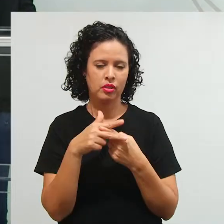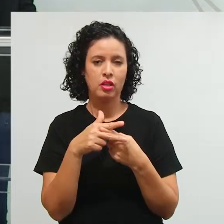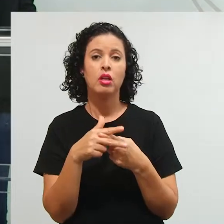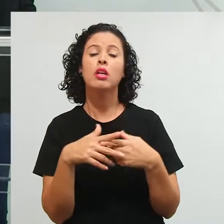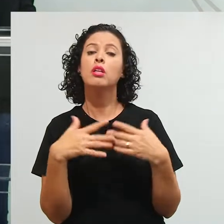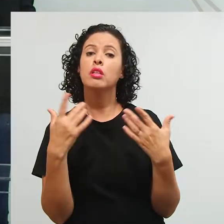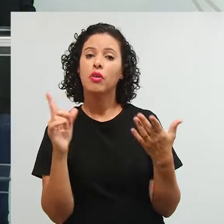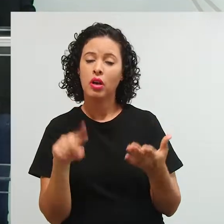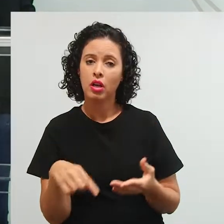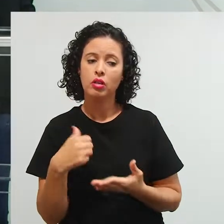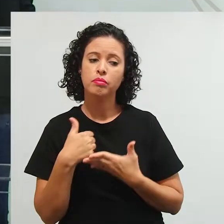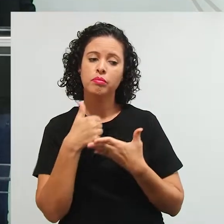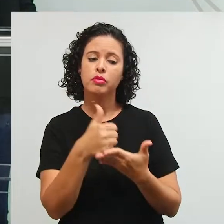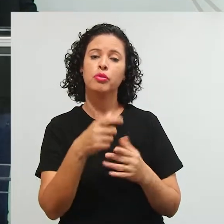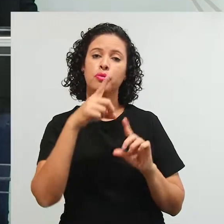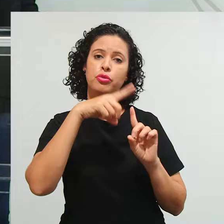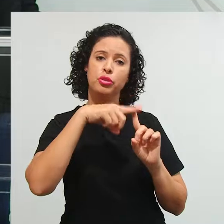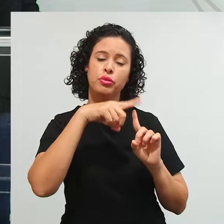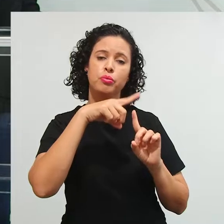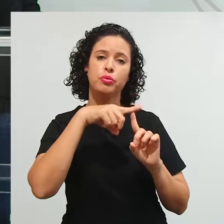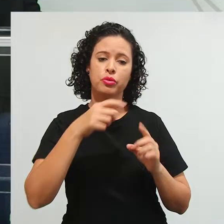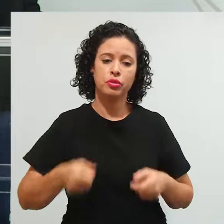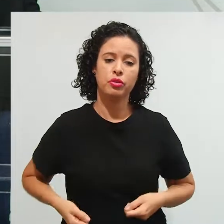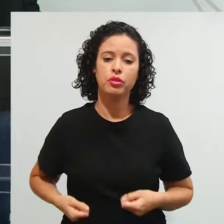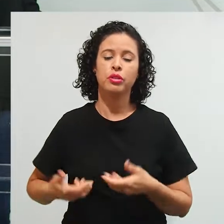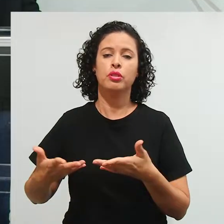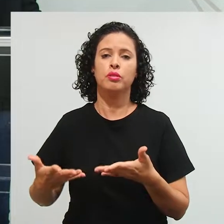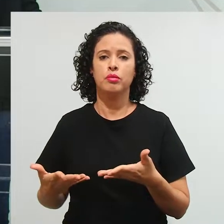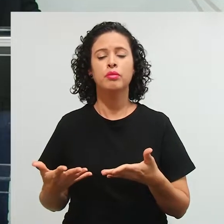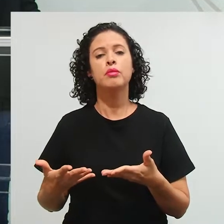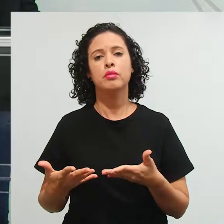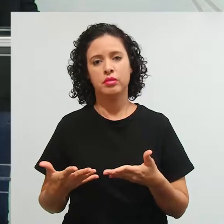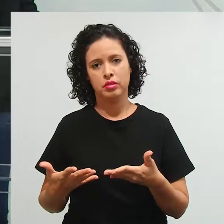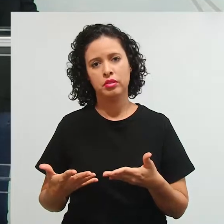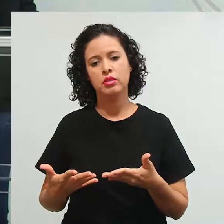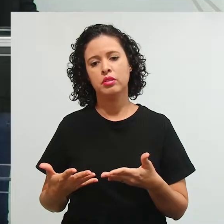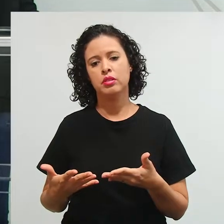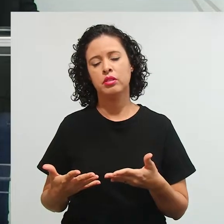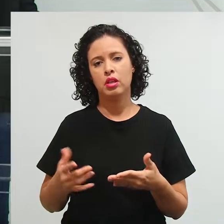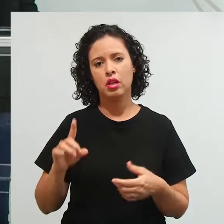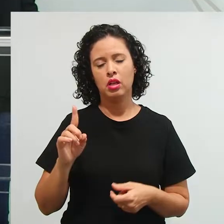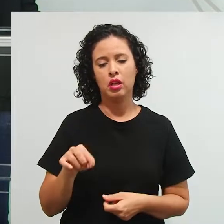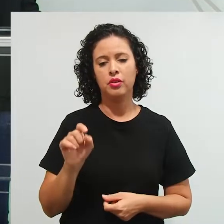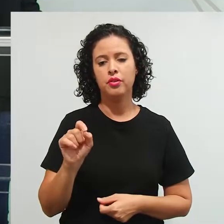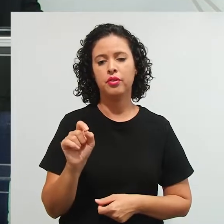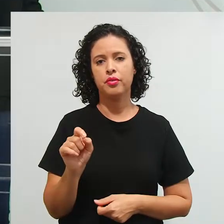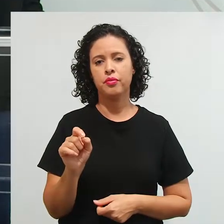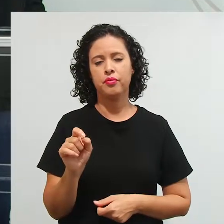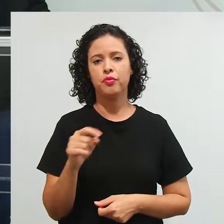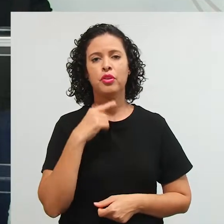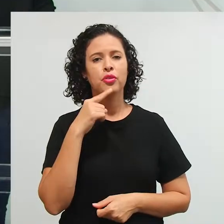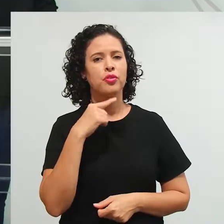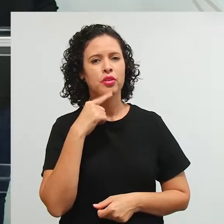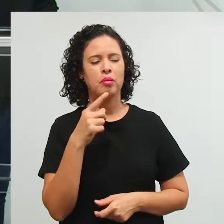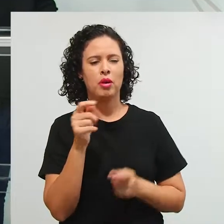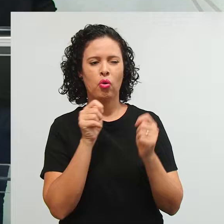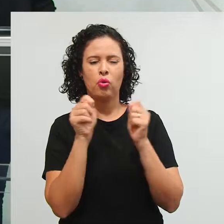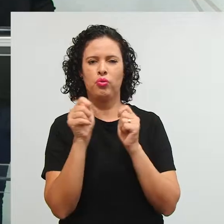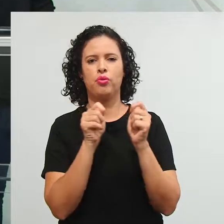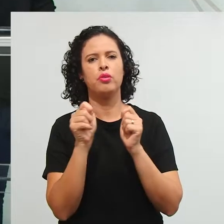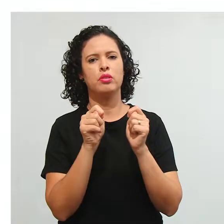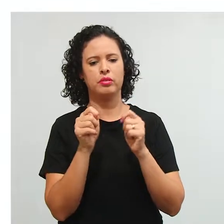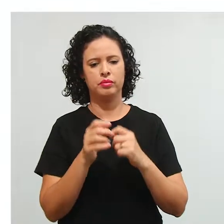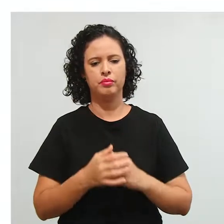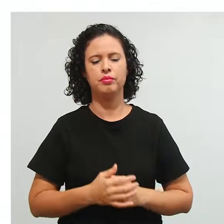para atender esses tipos de despesas que não dão para serem previstas,